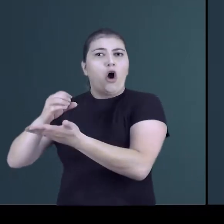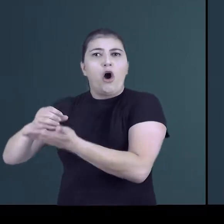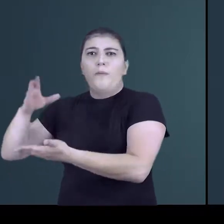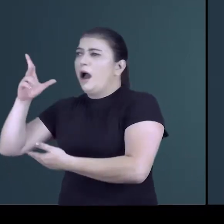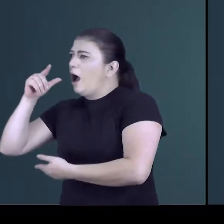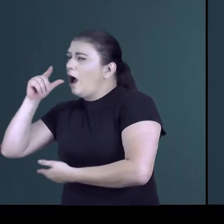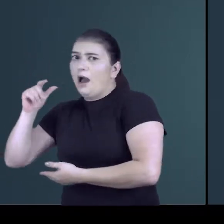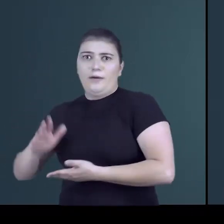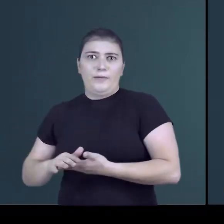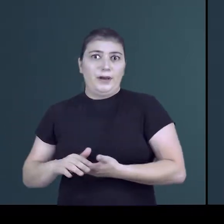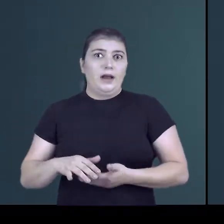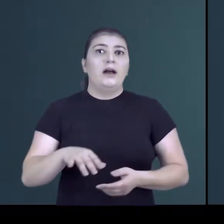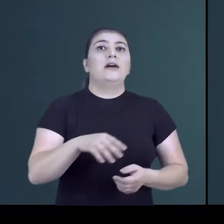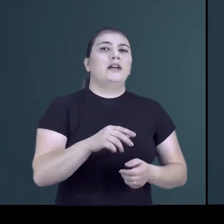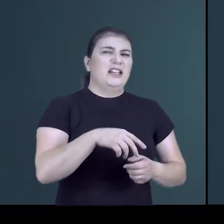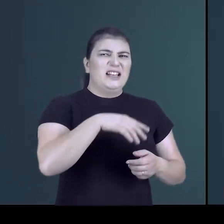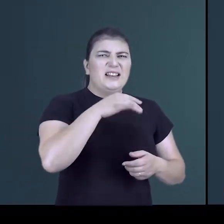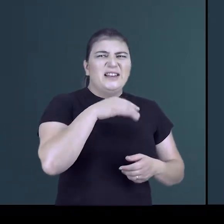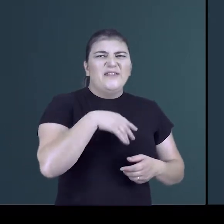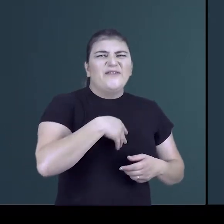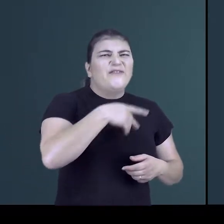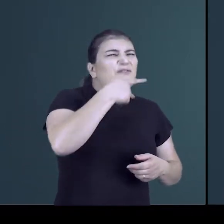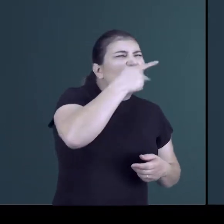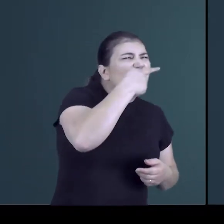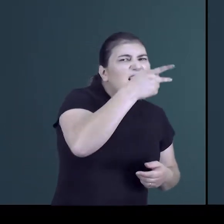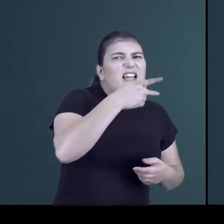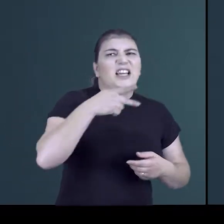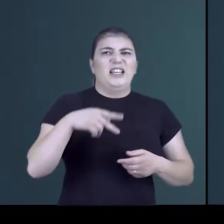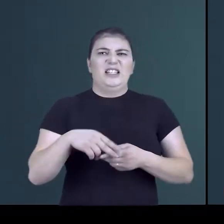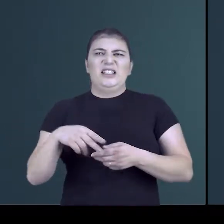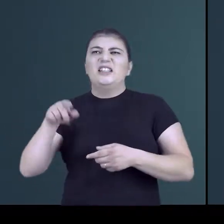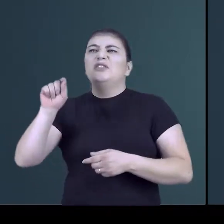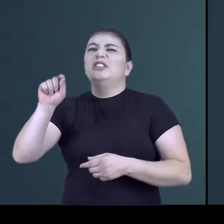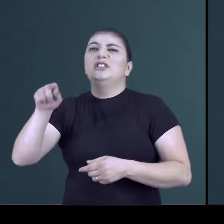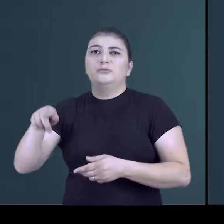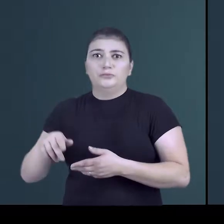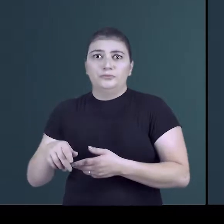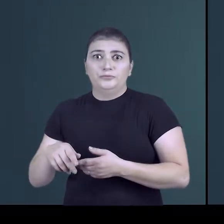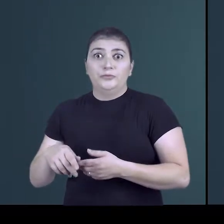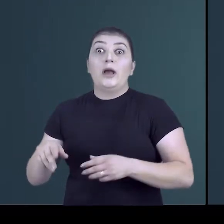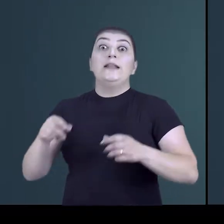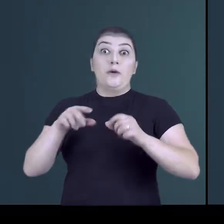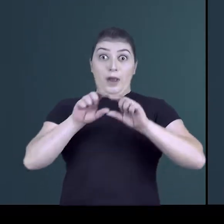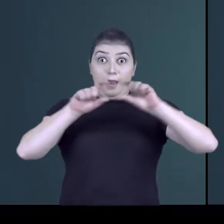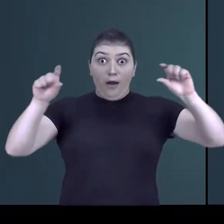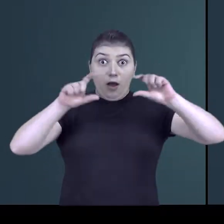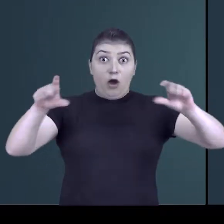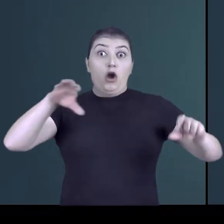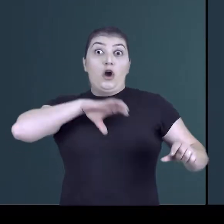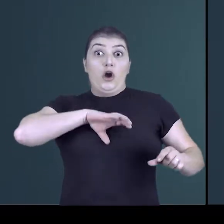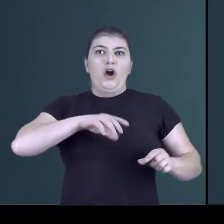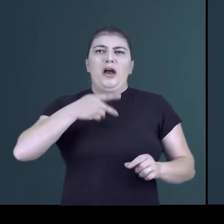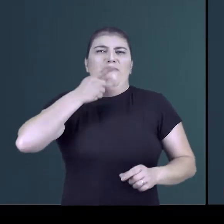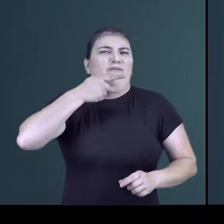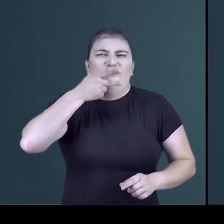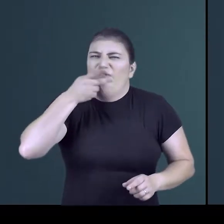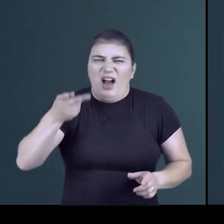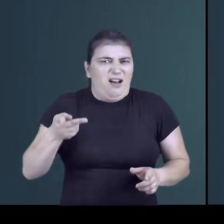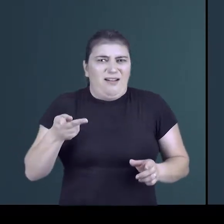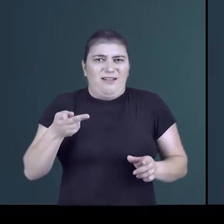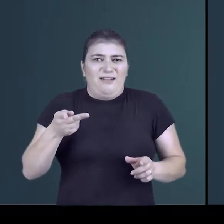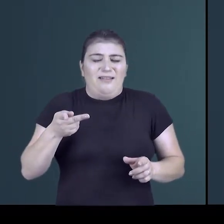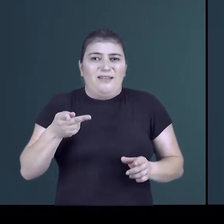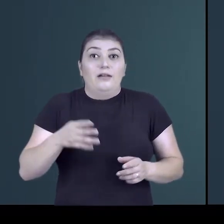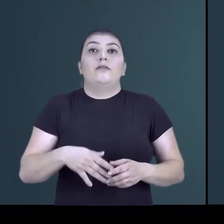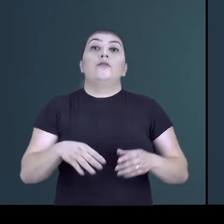isso? Esses dois exemplos são clássicos da linguagem oral, da linguagem coloquial.